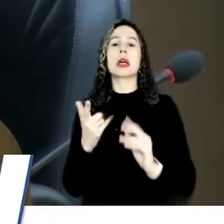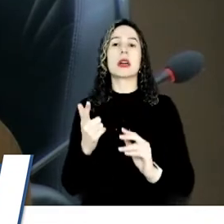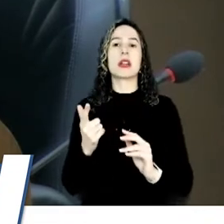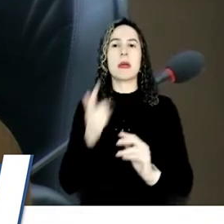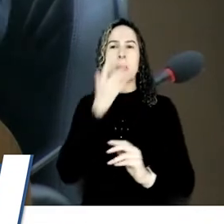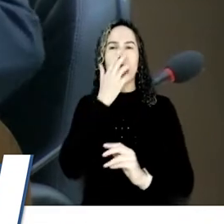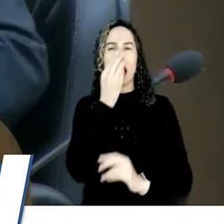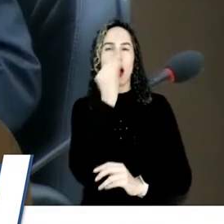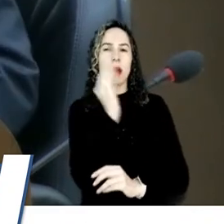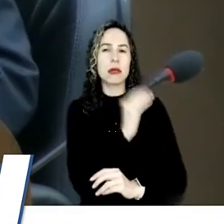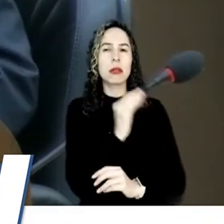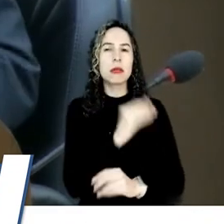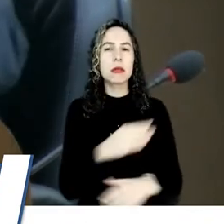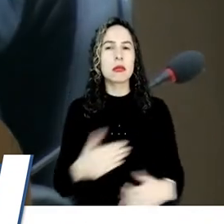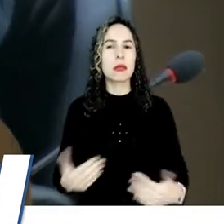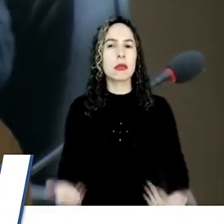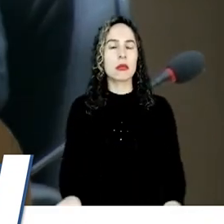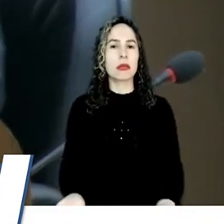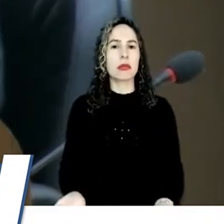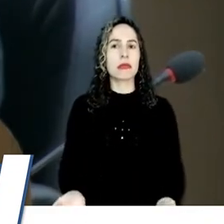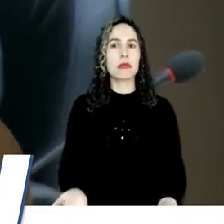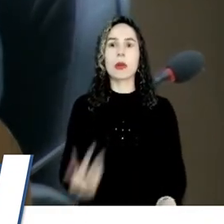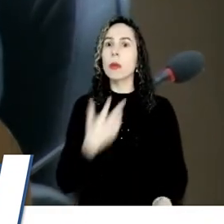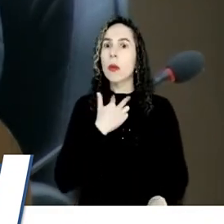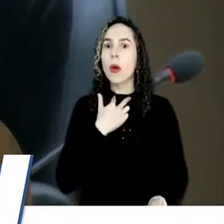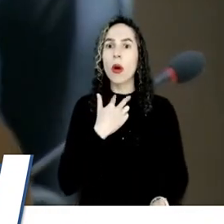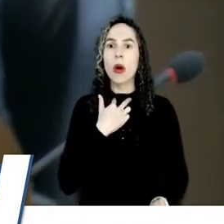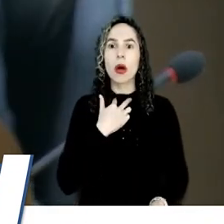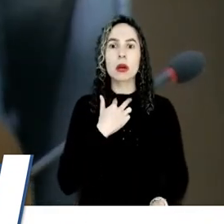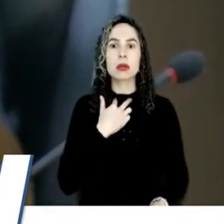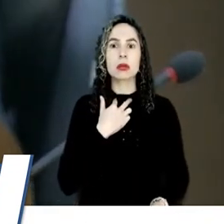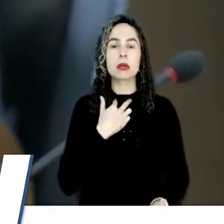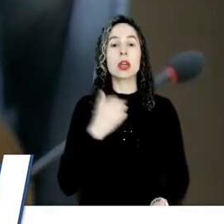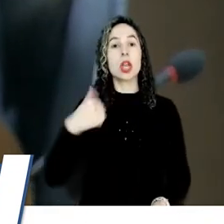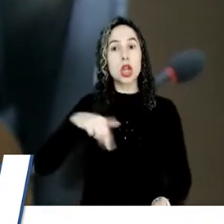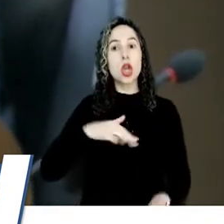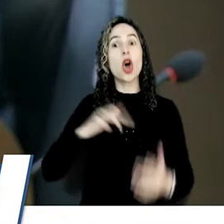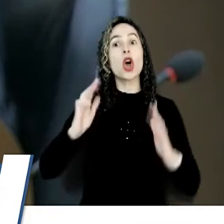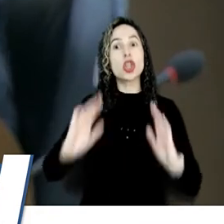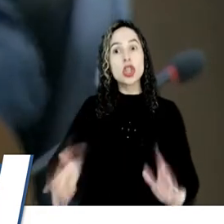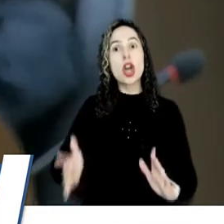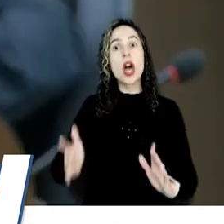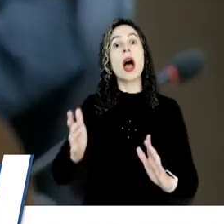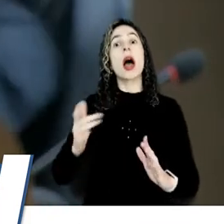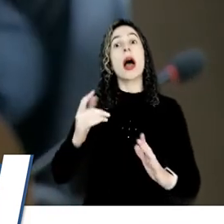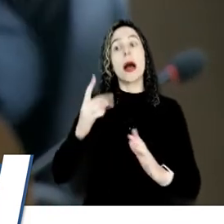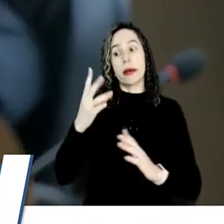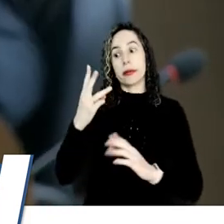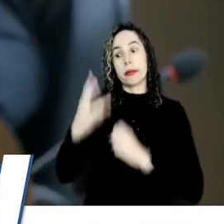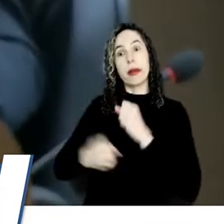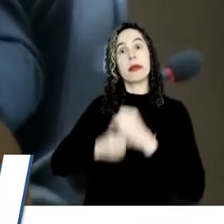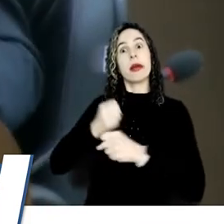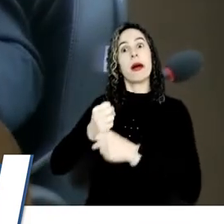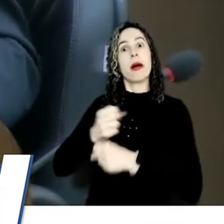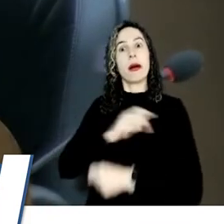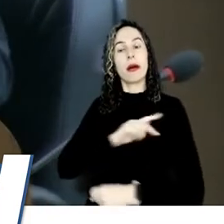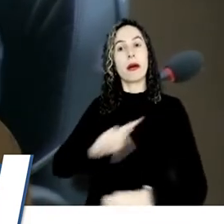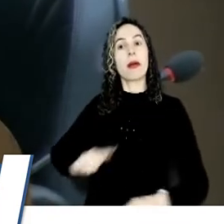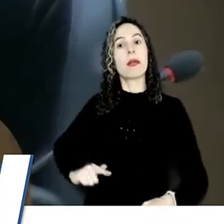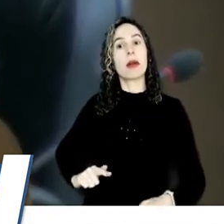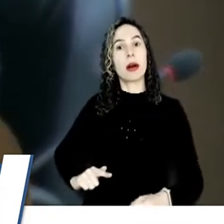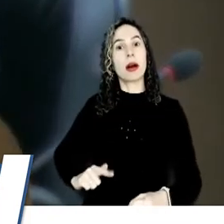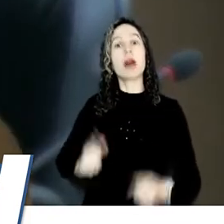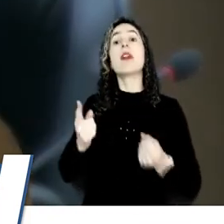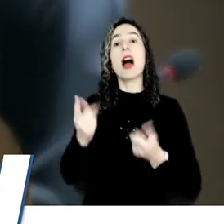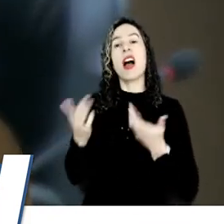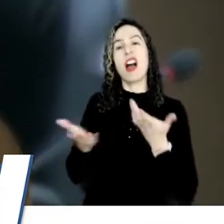dessa maneira, senhor presidente. Não pode. E nós já estamos indo já para o terceiro ano de governo. Vai tratar a